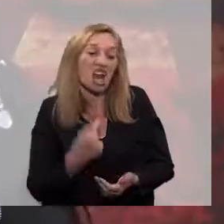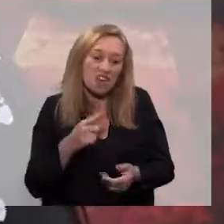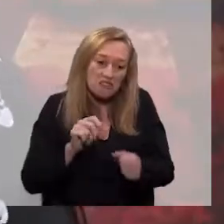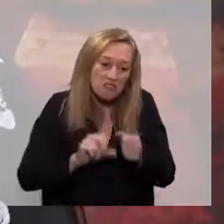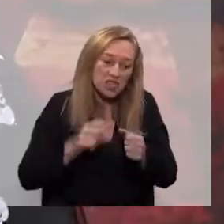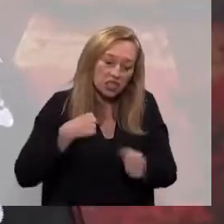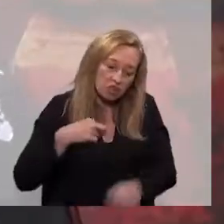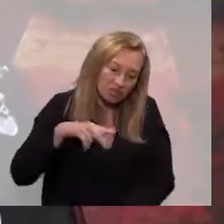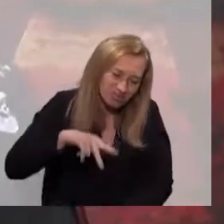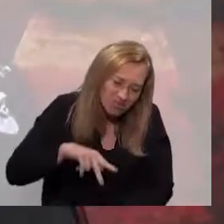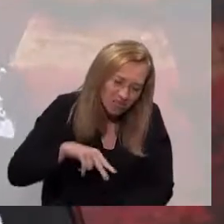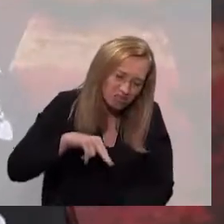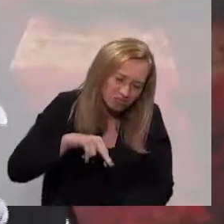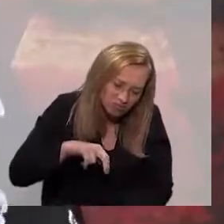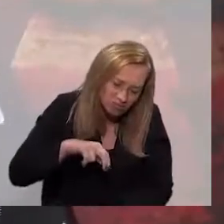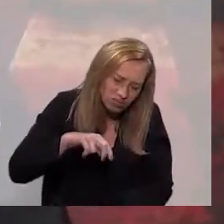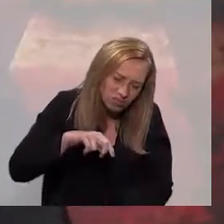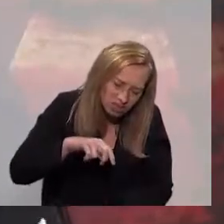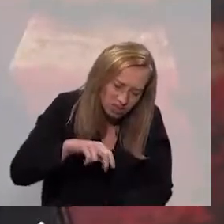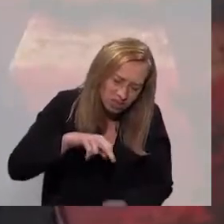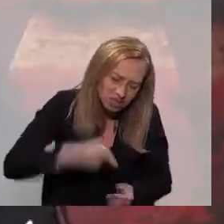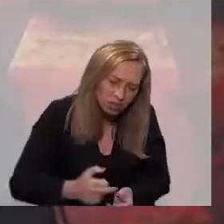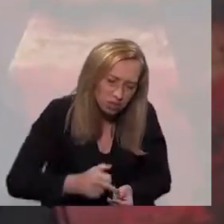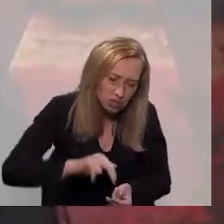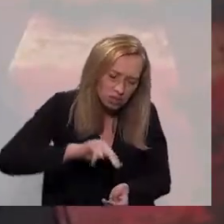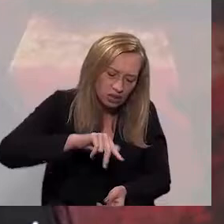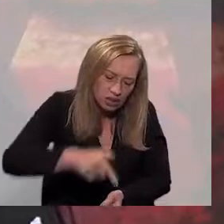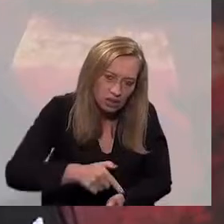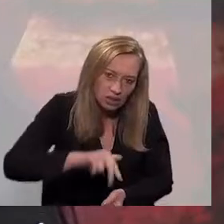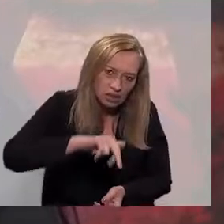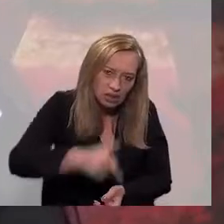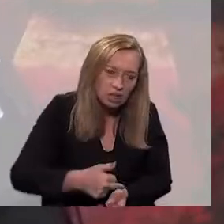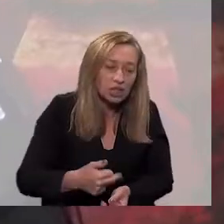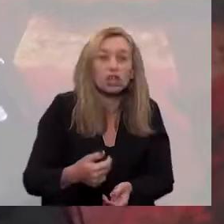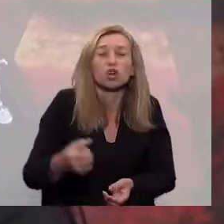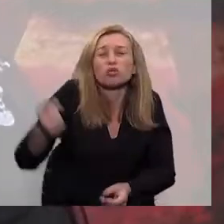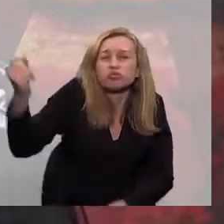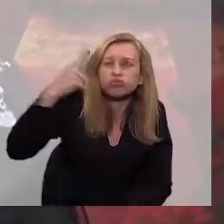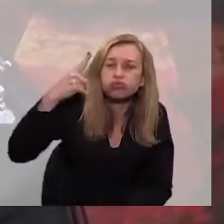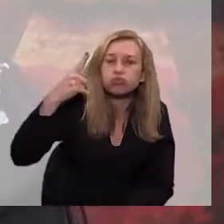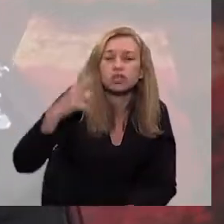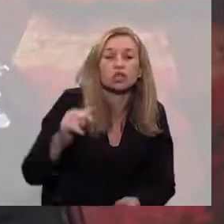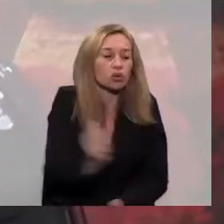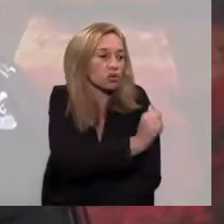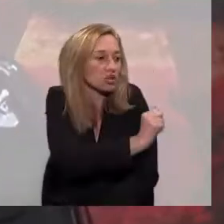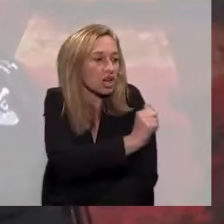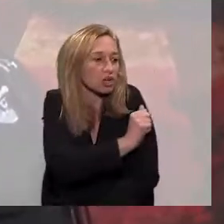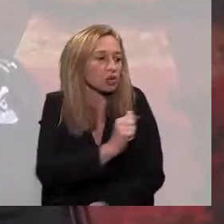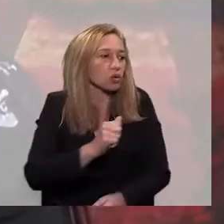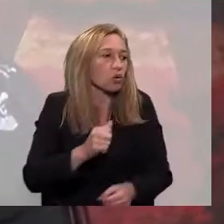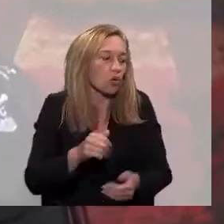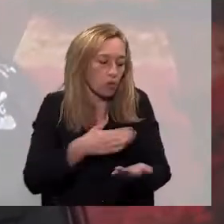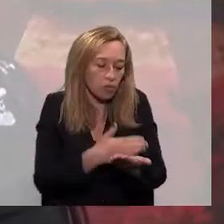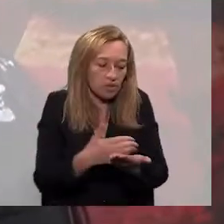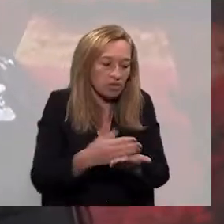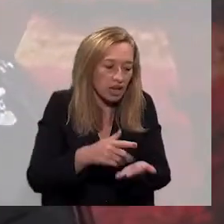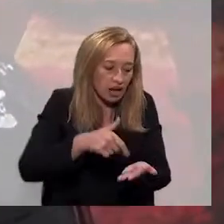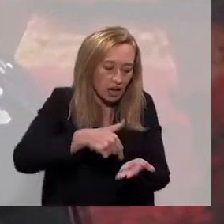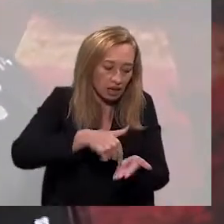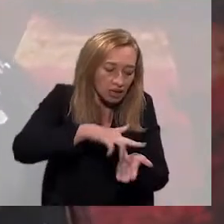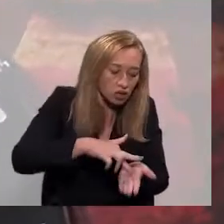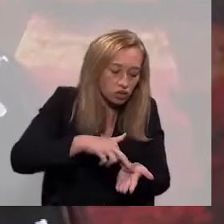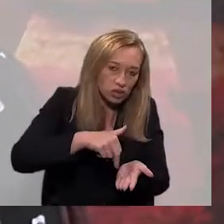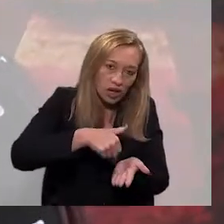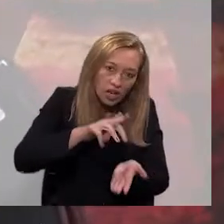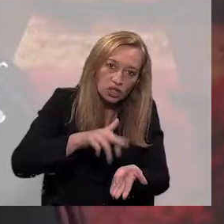me fez andar de todo aquele sol quente. E os alunos, os meninos, começaram a chutar para que eu